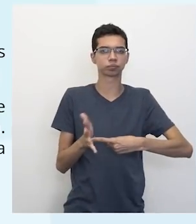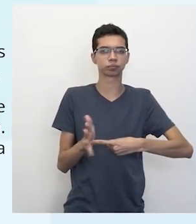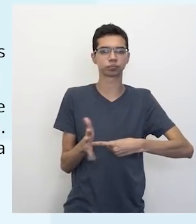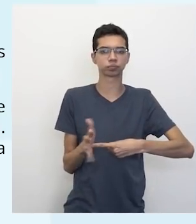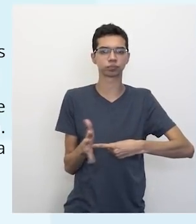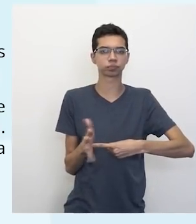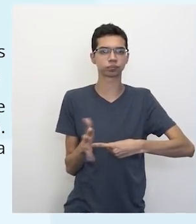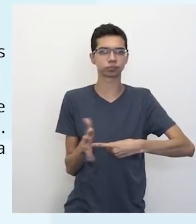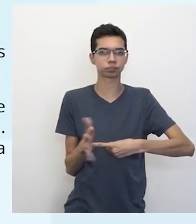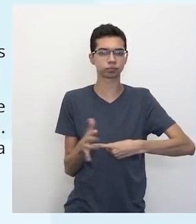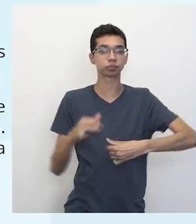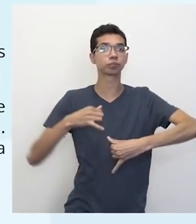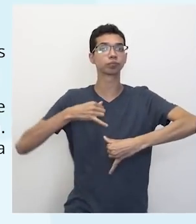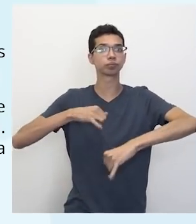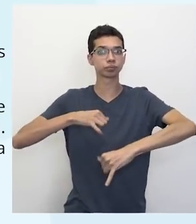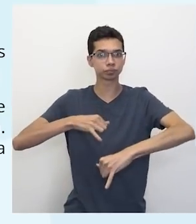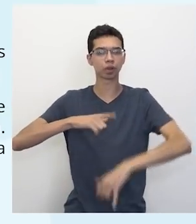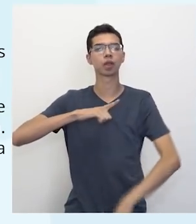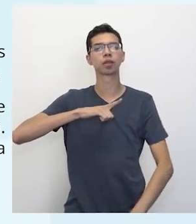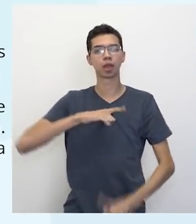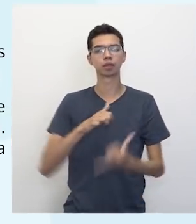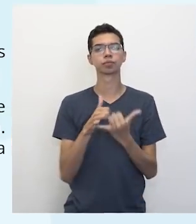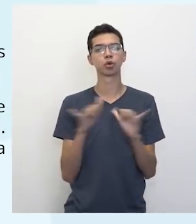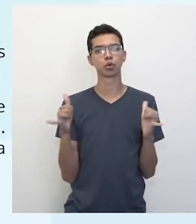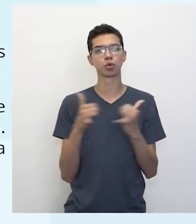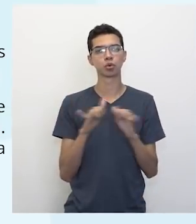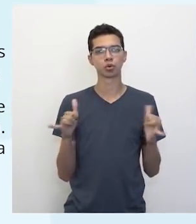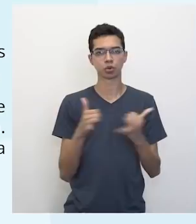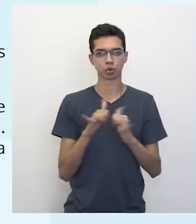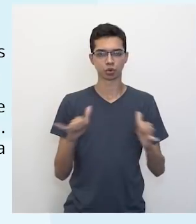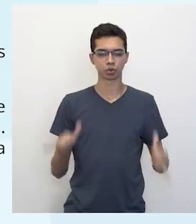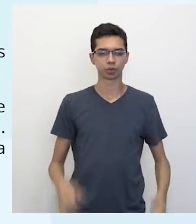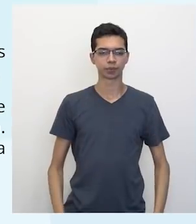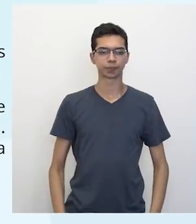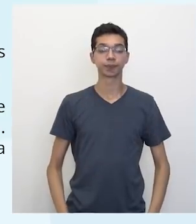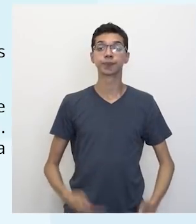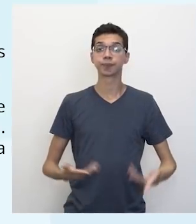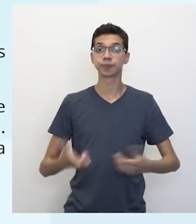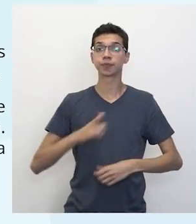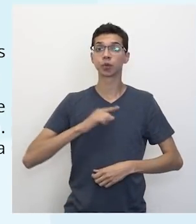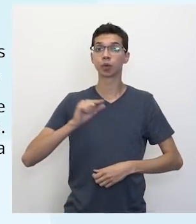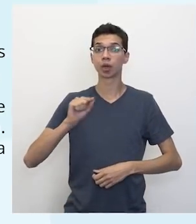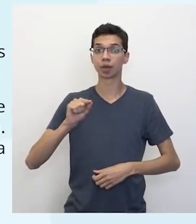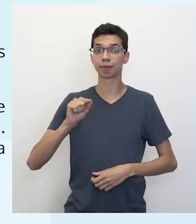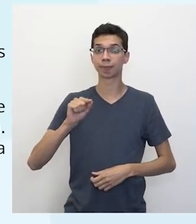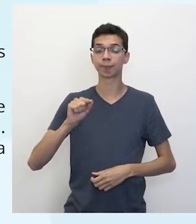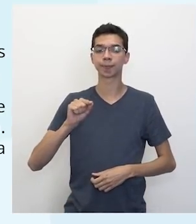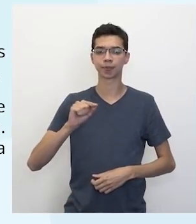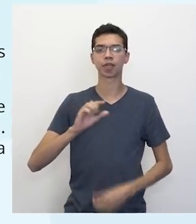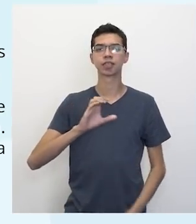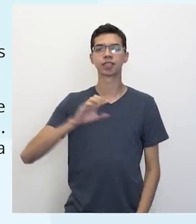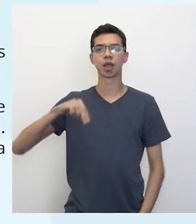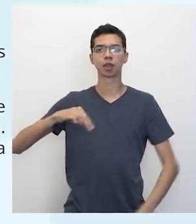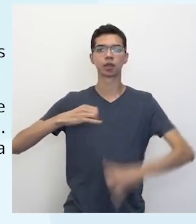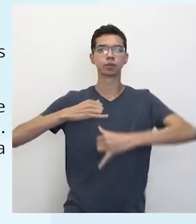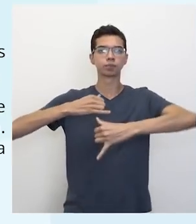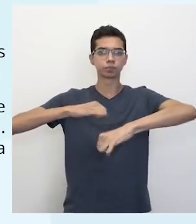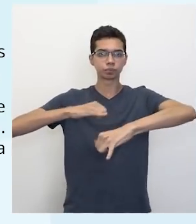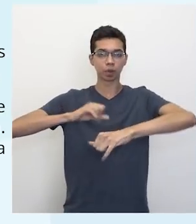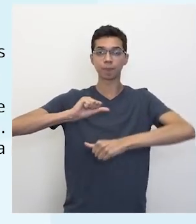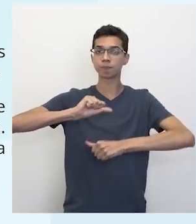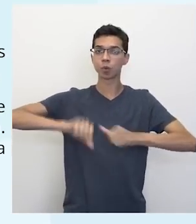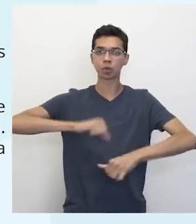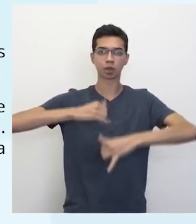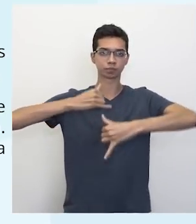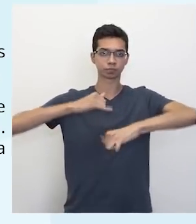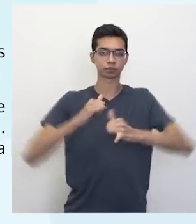Então, inicialmente, eu tenho a energia cinética e ela é transformada em energia elétrica.